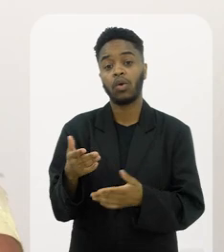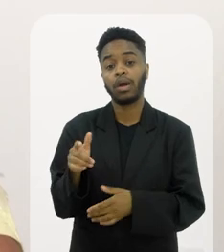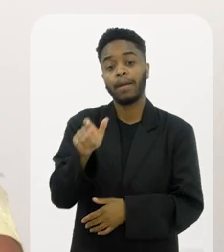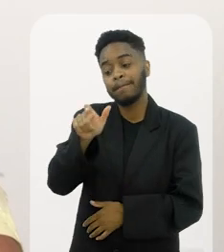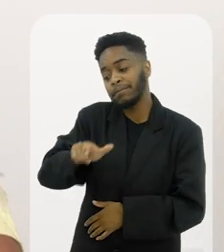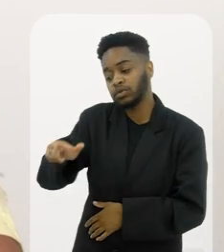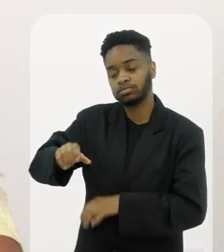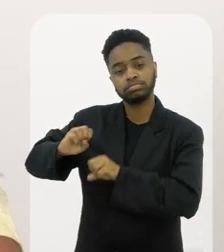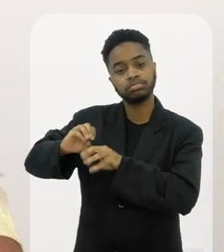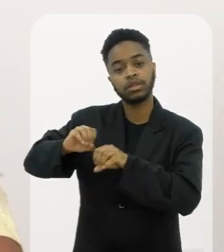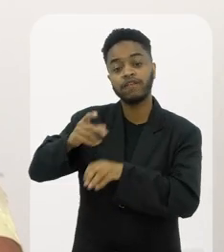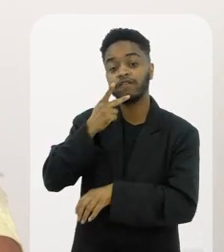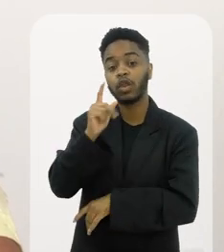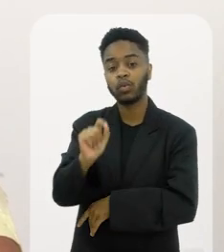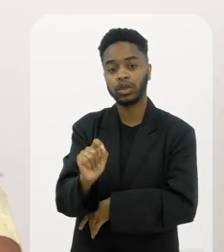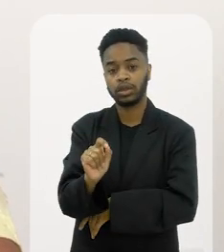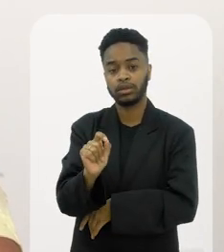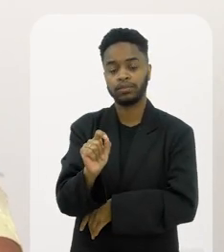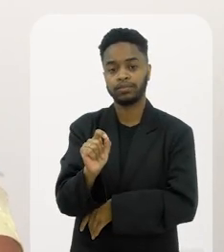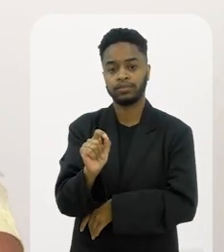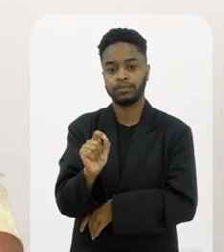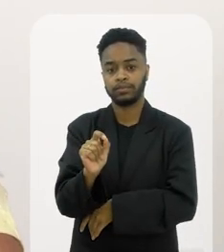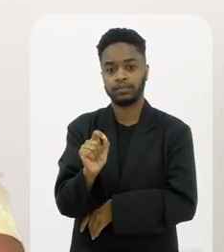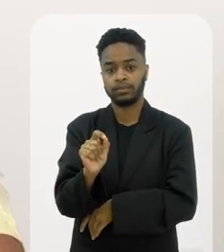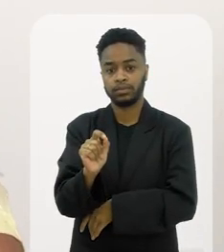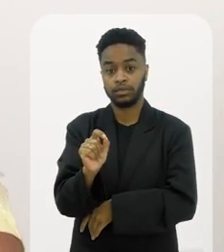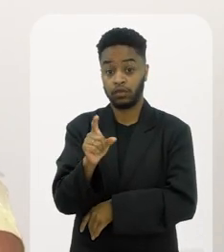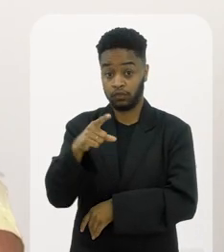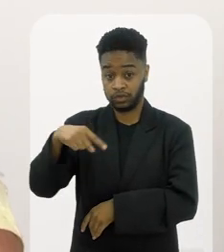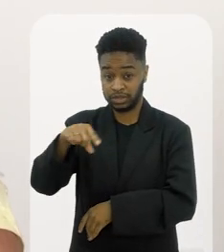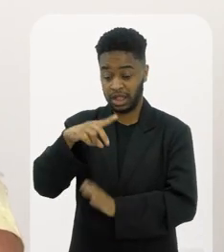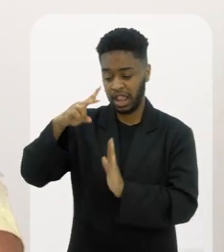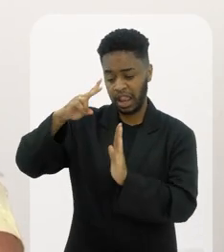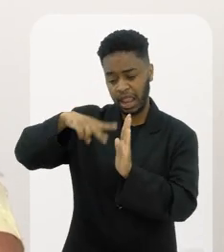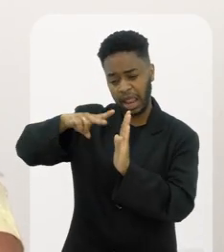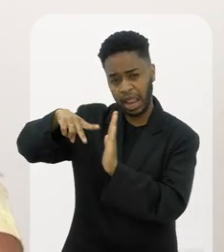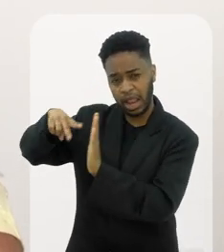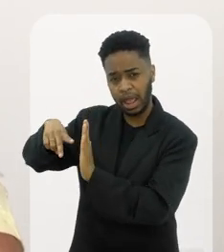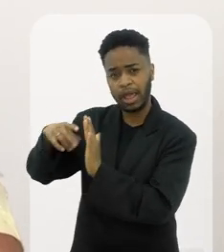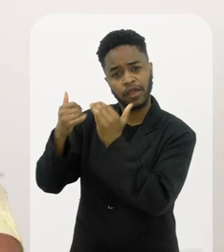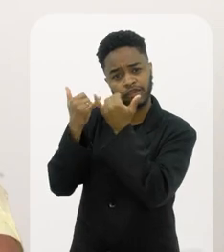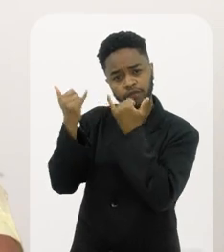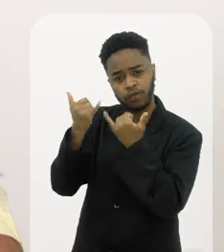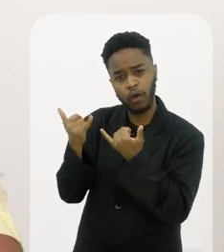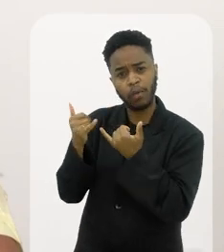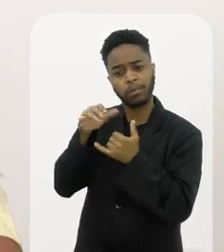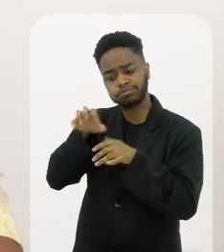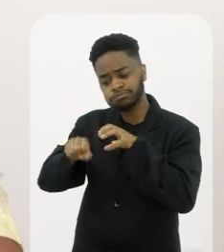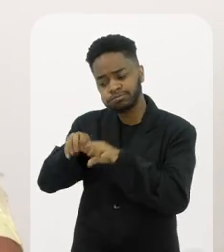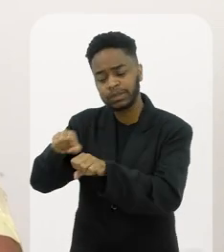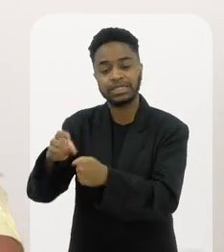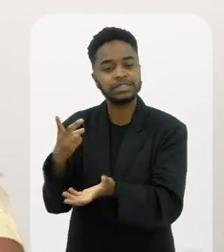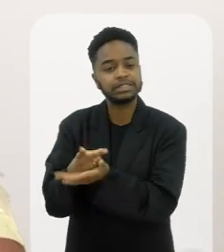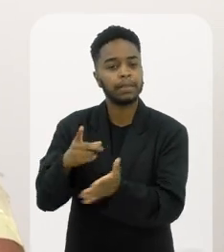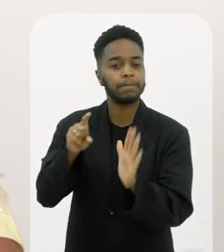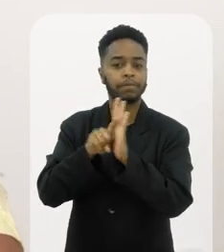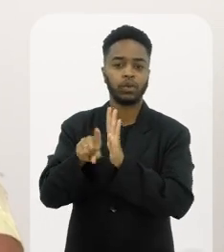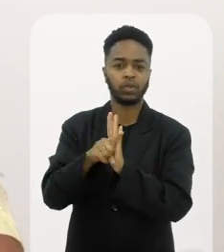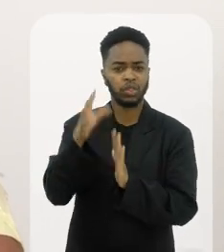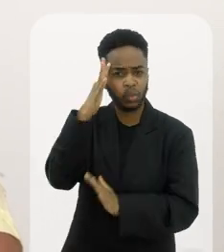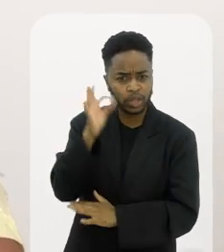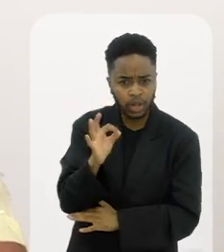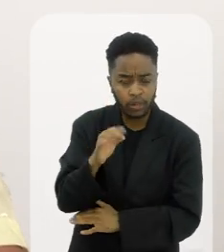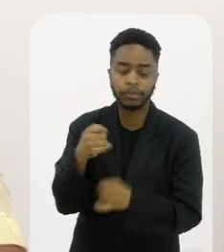os mestres dizem, o meu mestre sempre dizia isso também, que é, leia, informe-se e questione sempre.